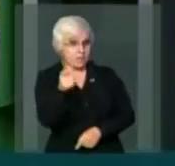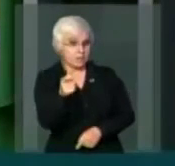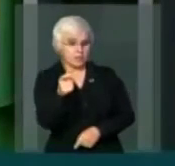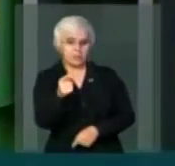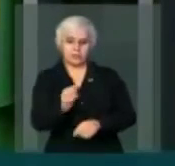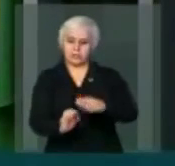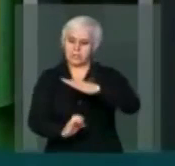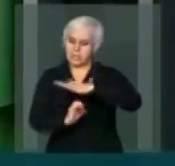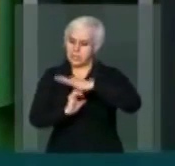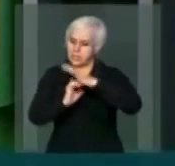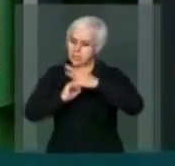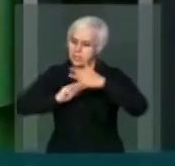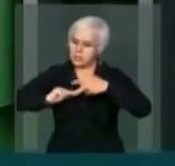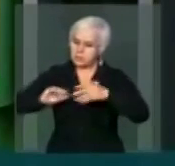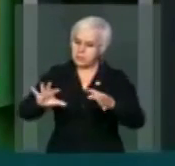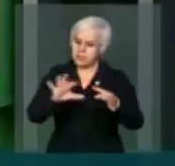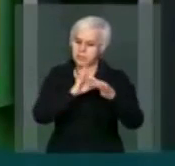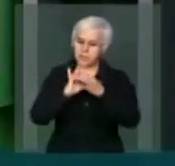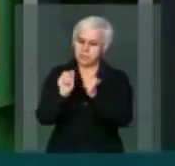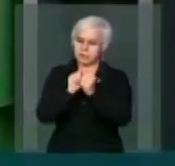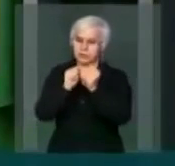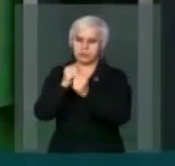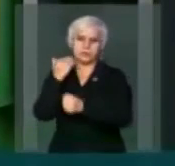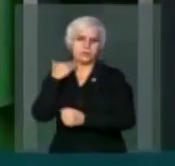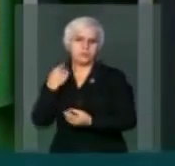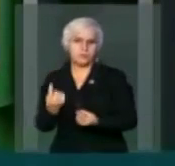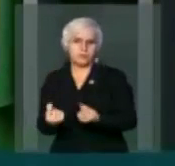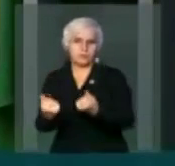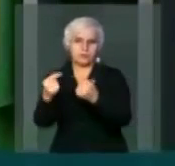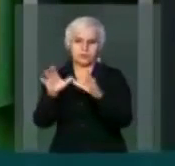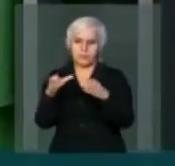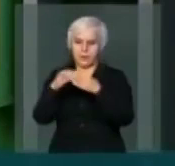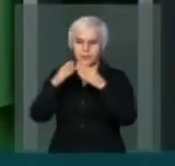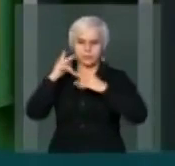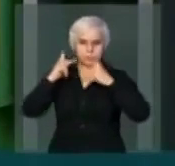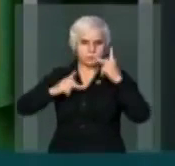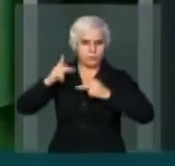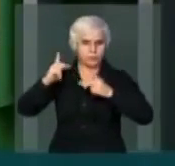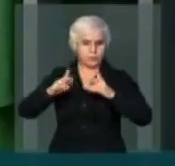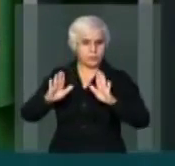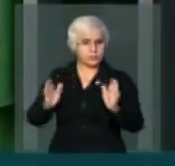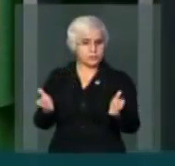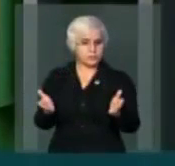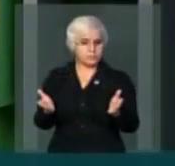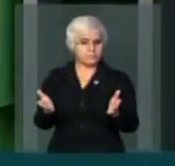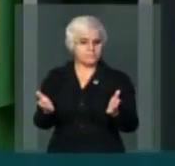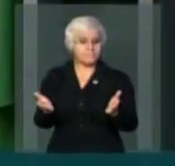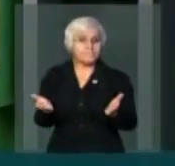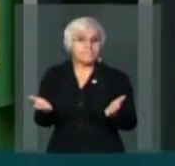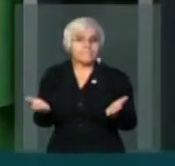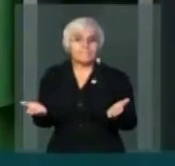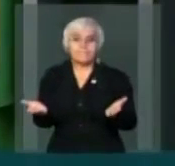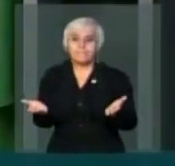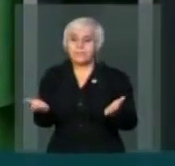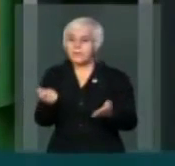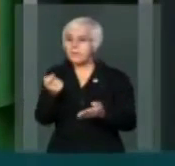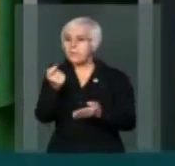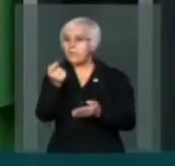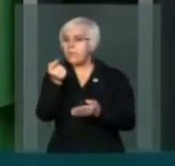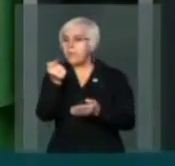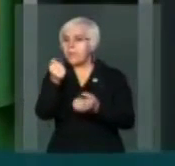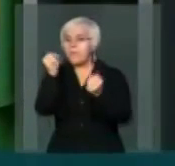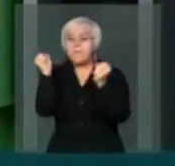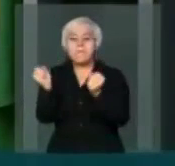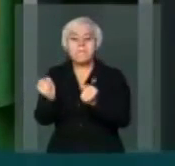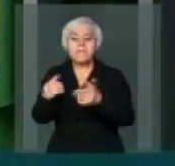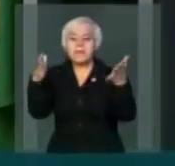empresas, conglomerados financeiros e partidos políticos, torna-se quase que milagrosa